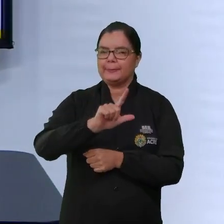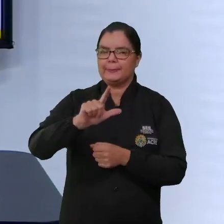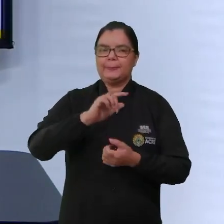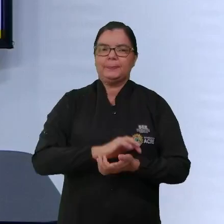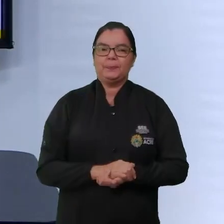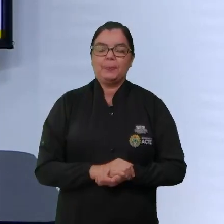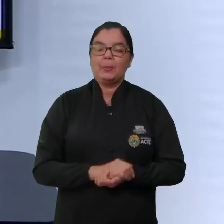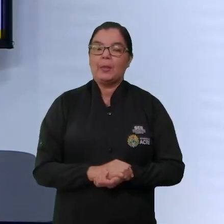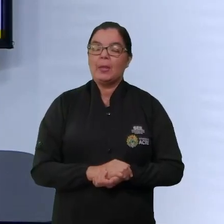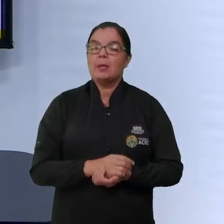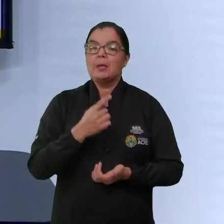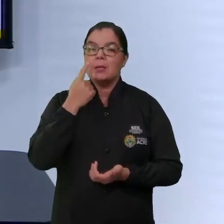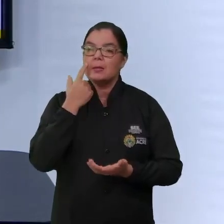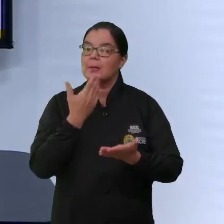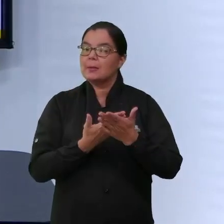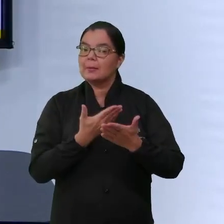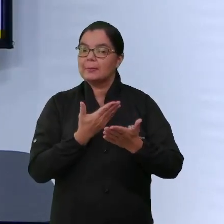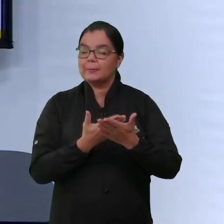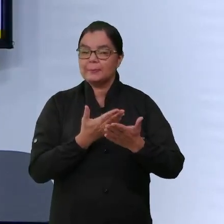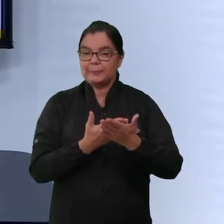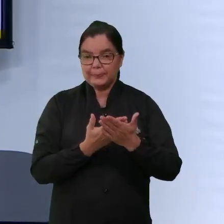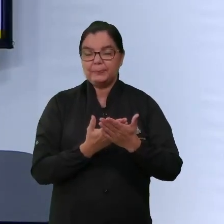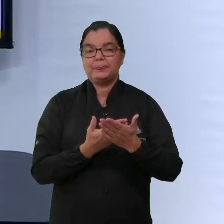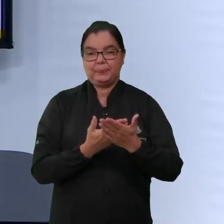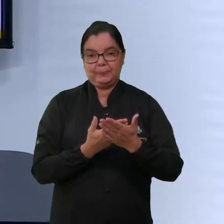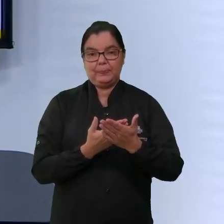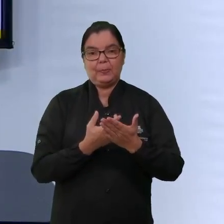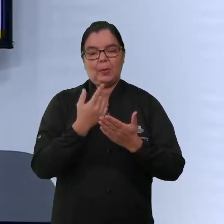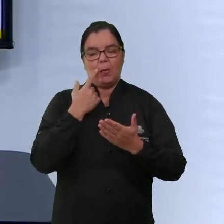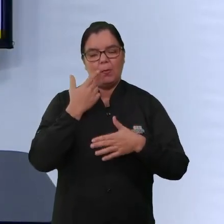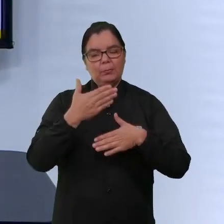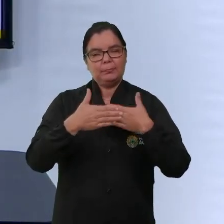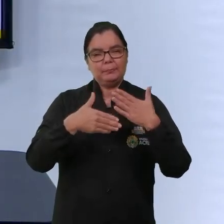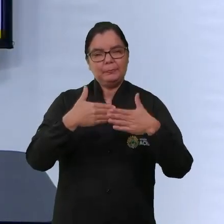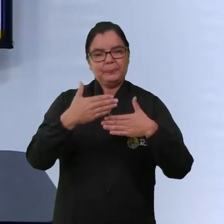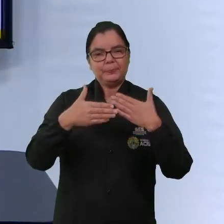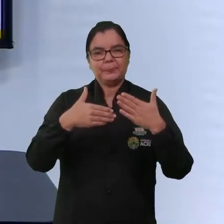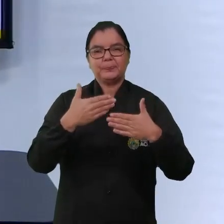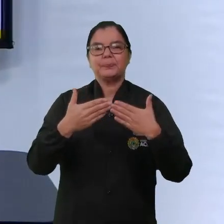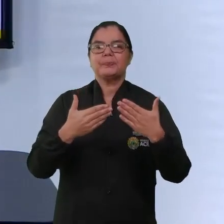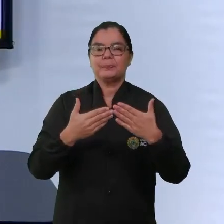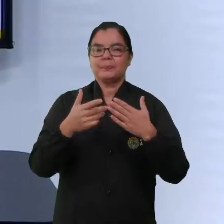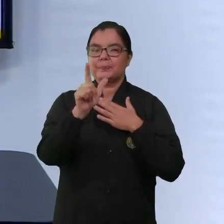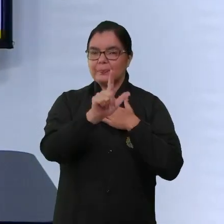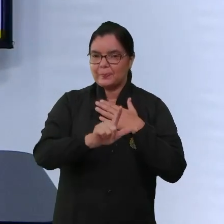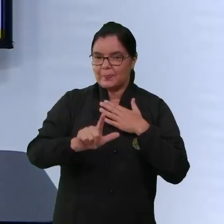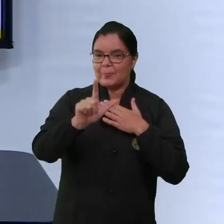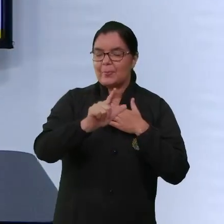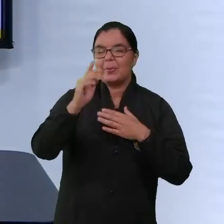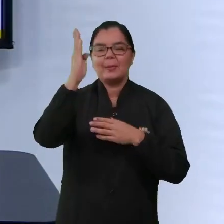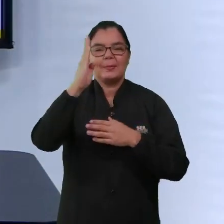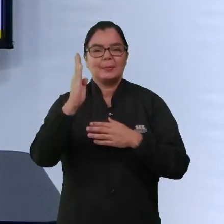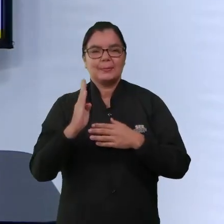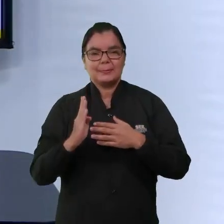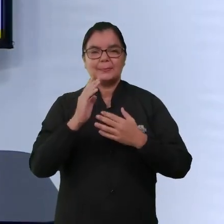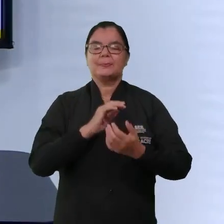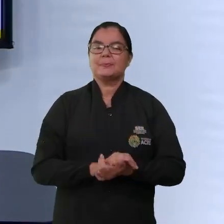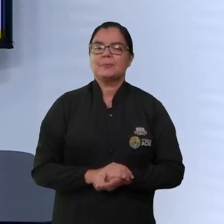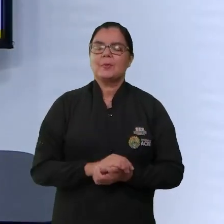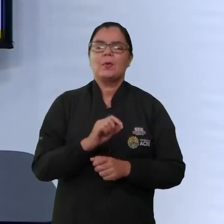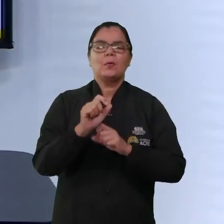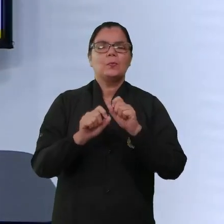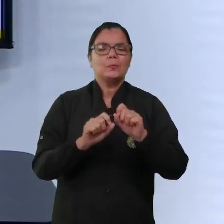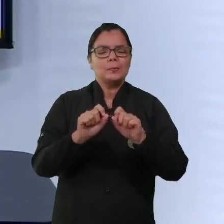E a nossa aula, ela se desenvolverá acerca da literatura brasileira. Então, o que